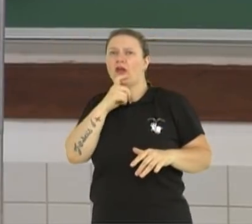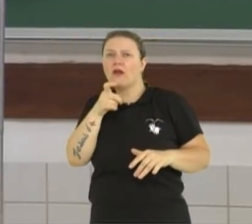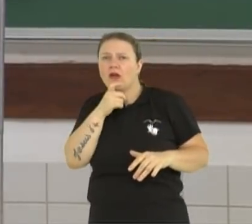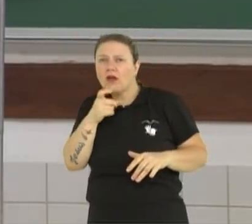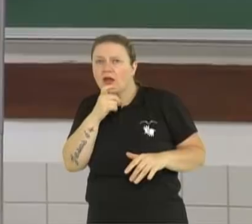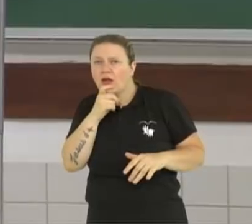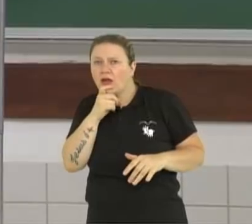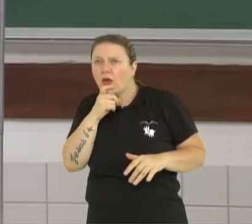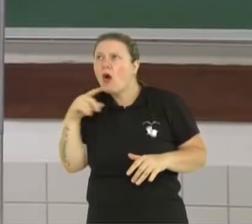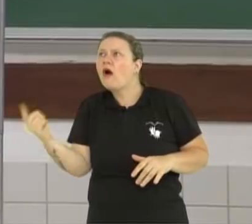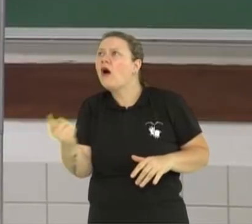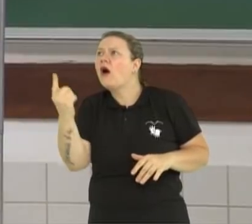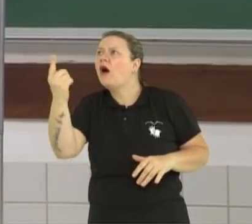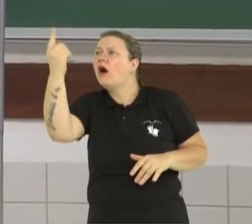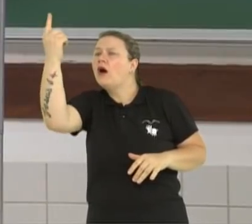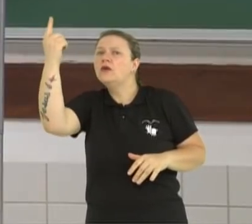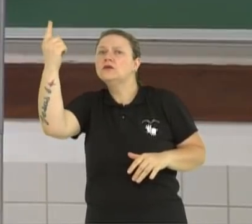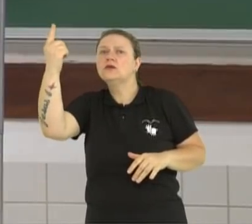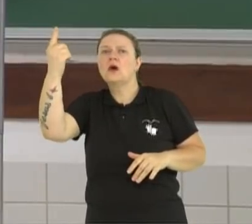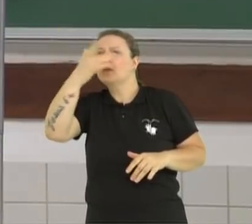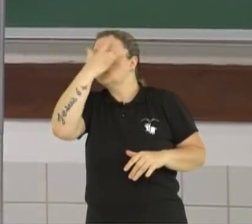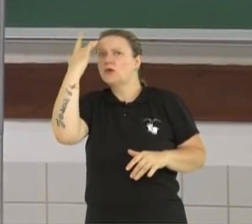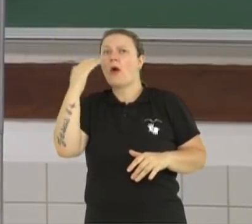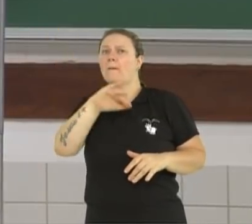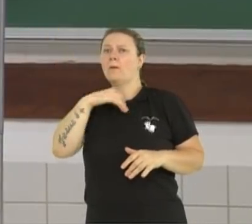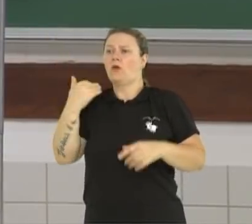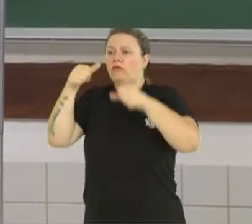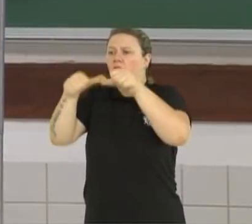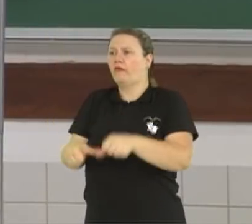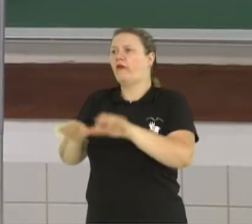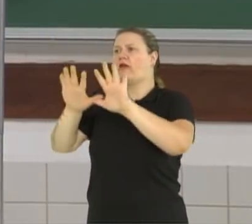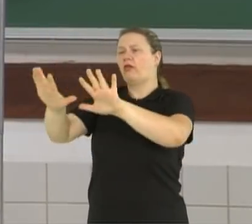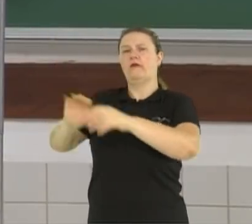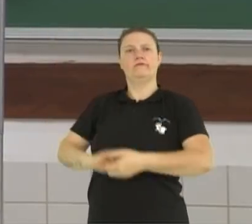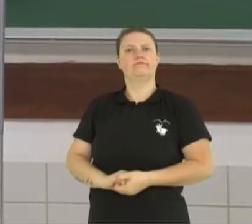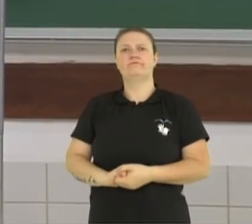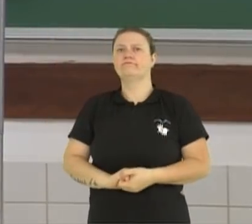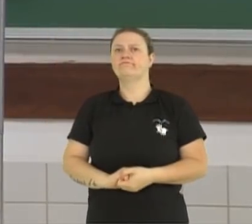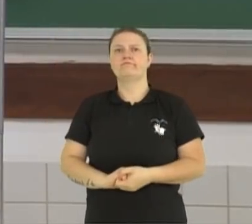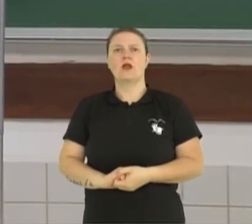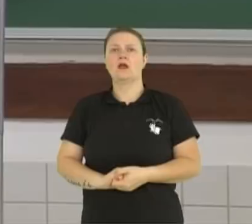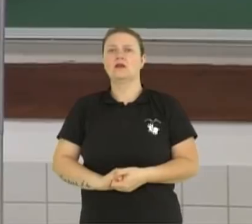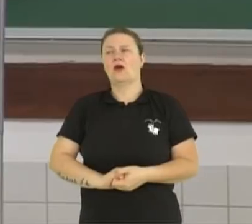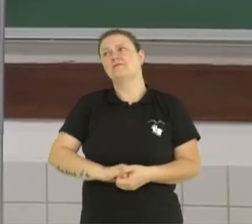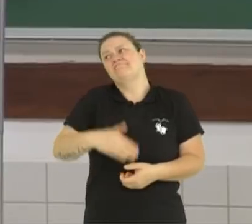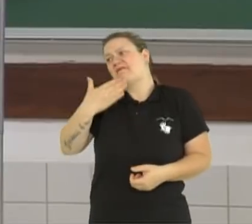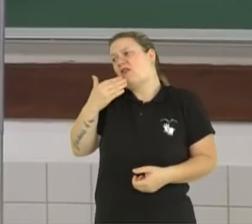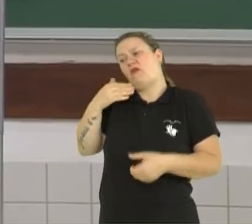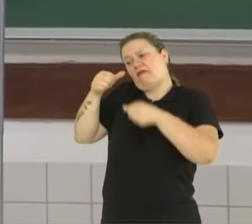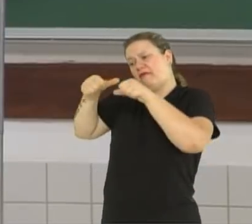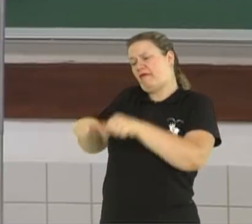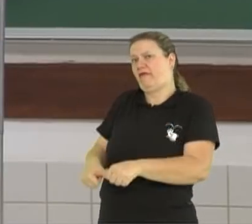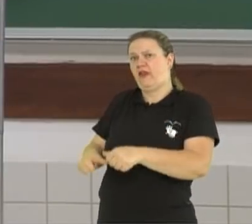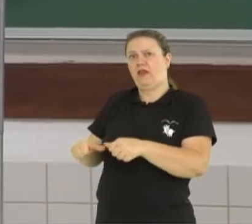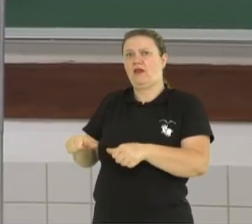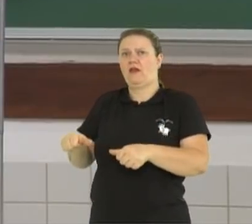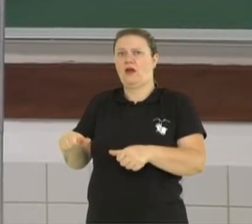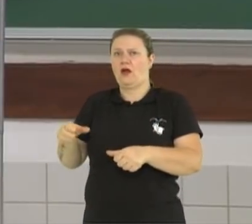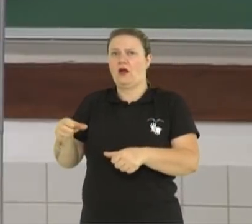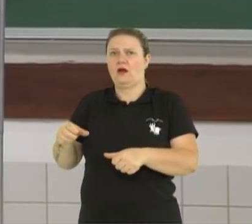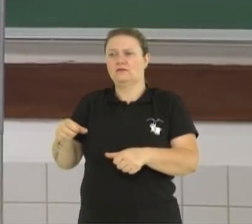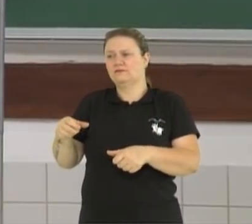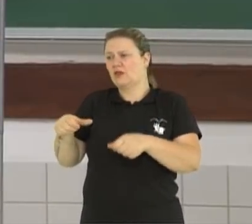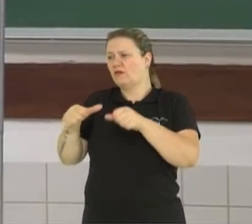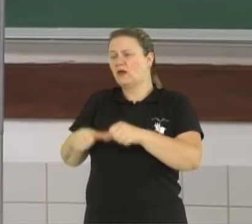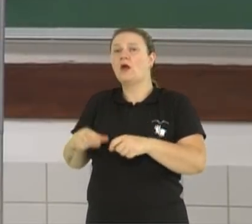ou menos uns $40 mil para você tirar um corpo dali e descer com ele. Então as pessoas preferem deixar, às vezes como homenagem, né, que deixou